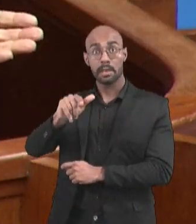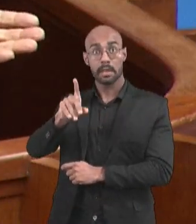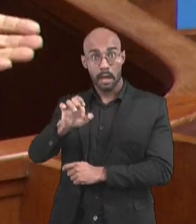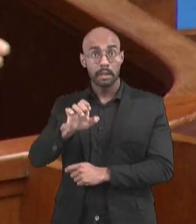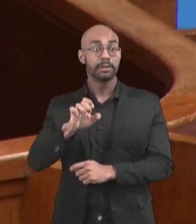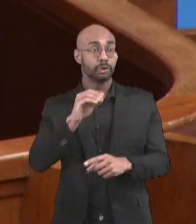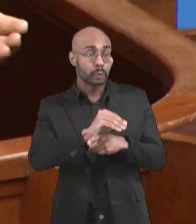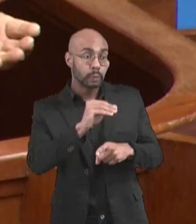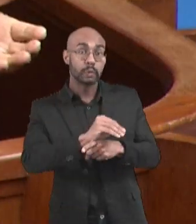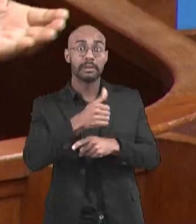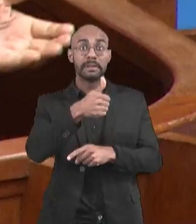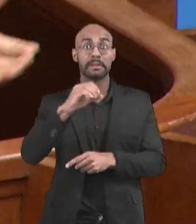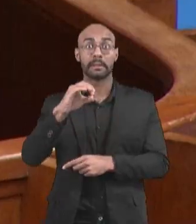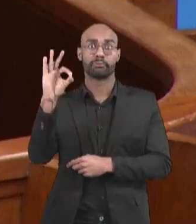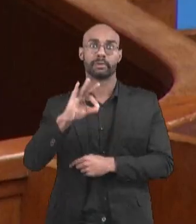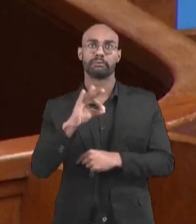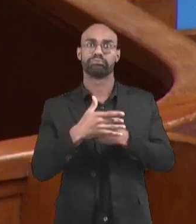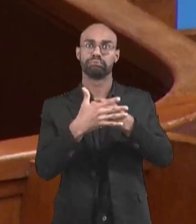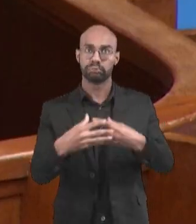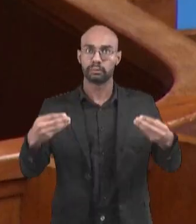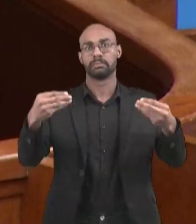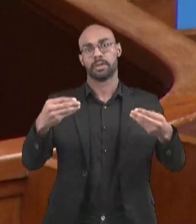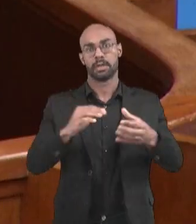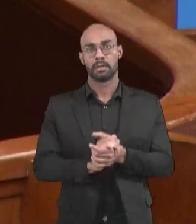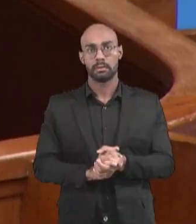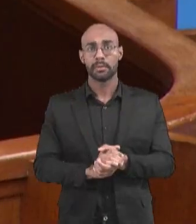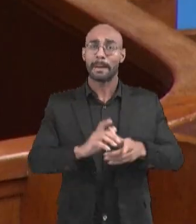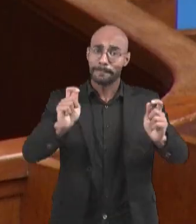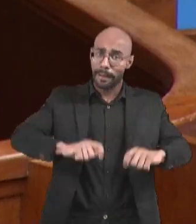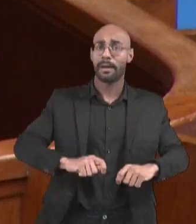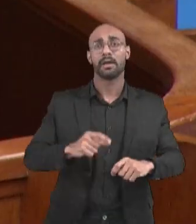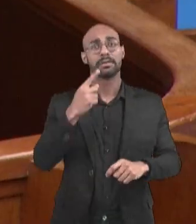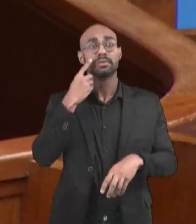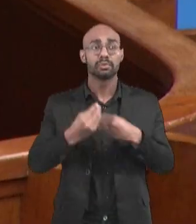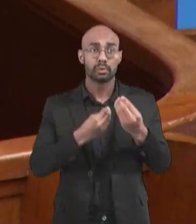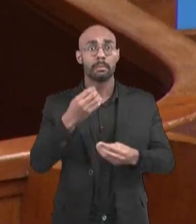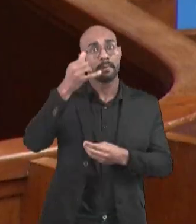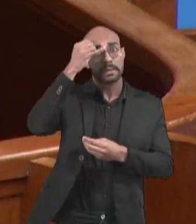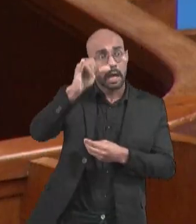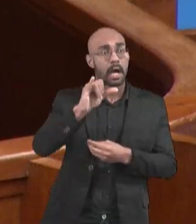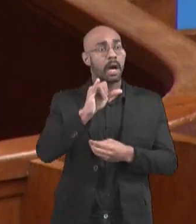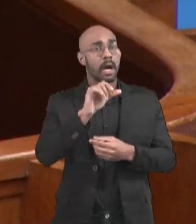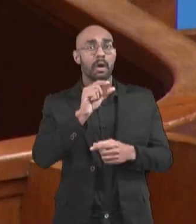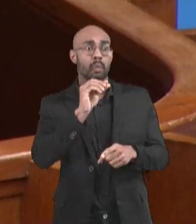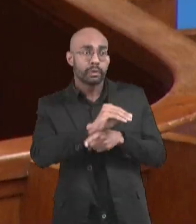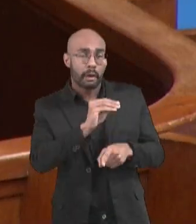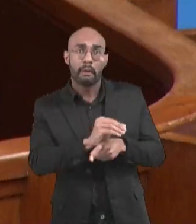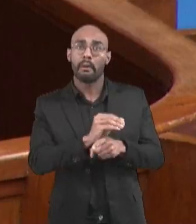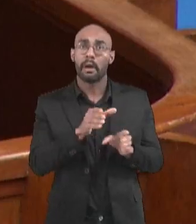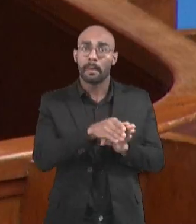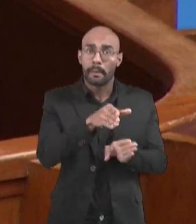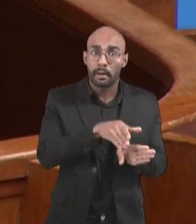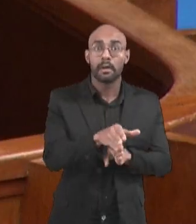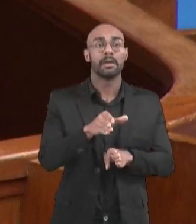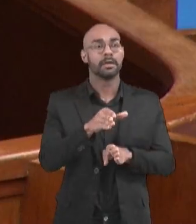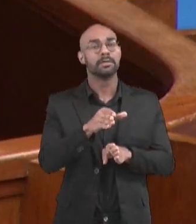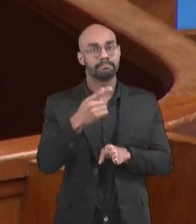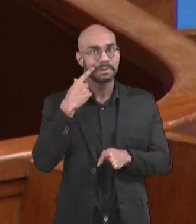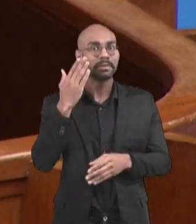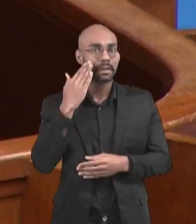cura. Então, se tem essa possibilidade, por que não prevenir? Por que não fazer os